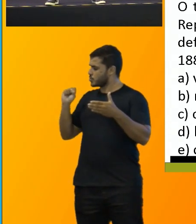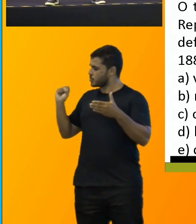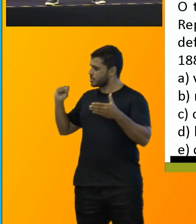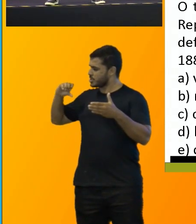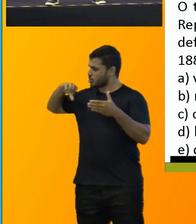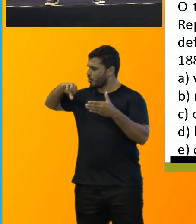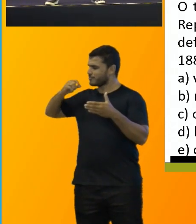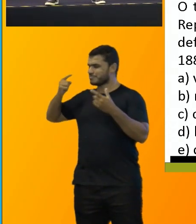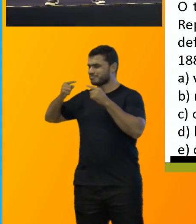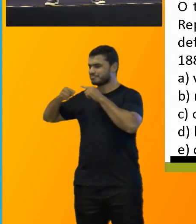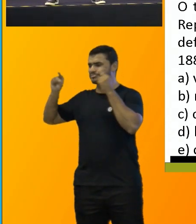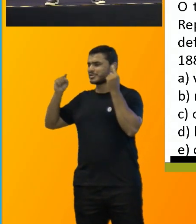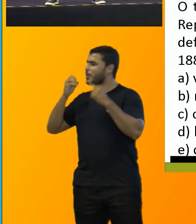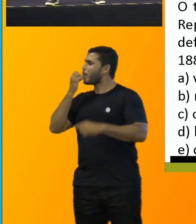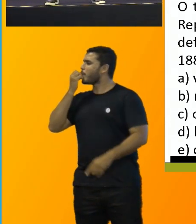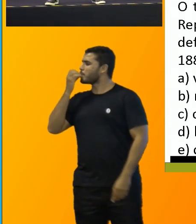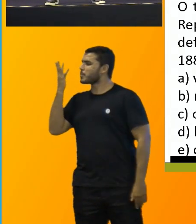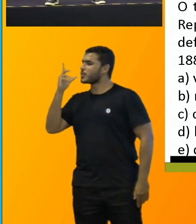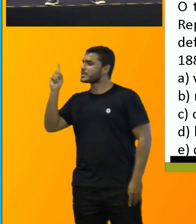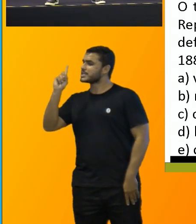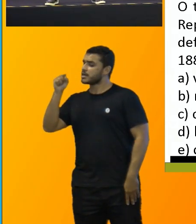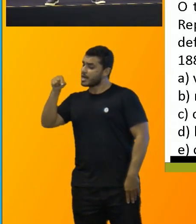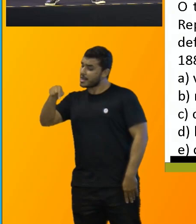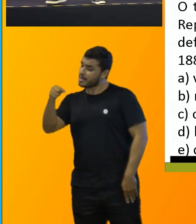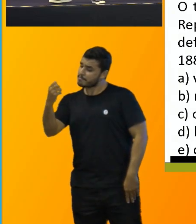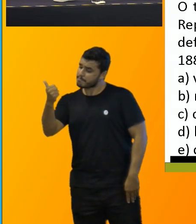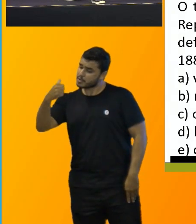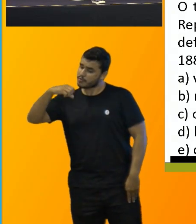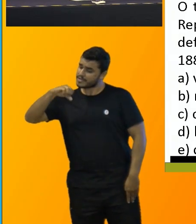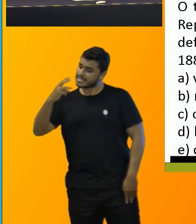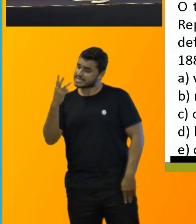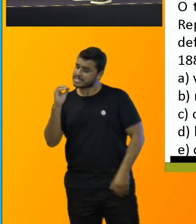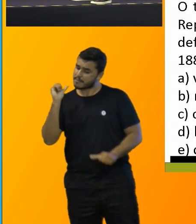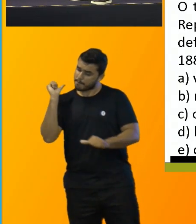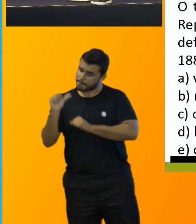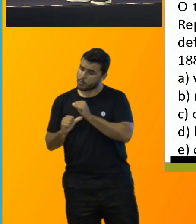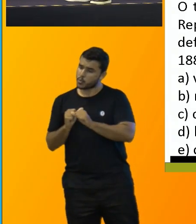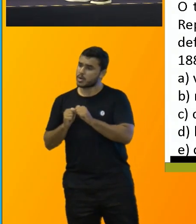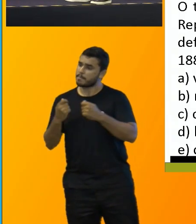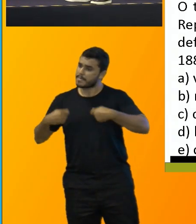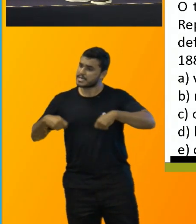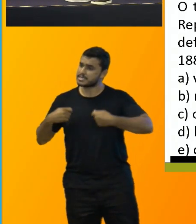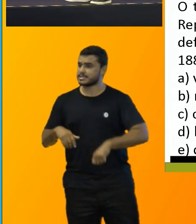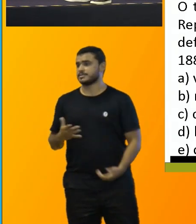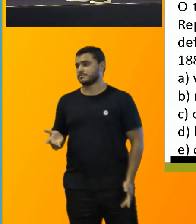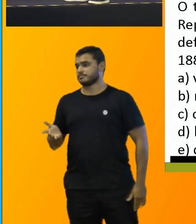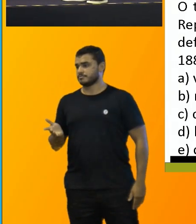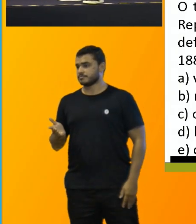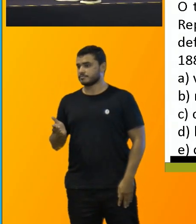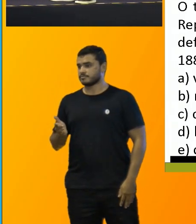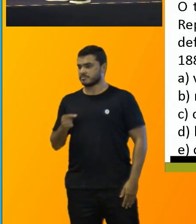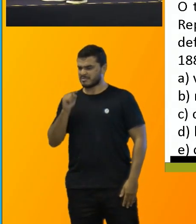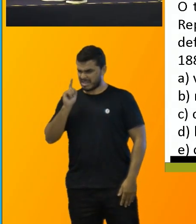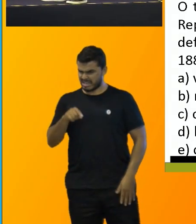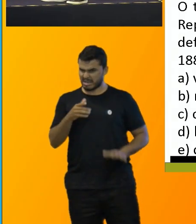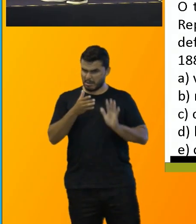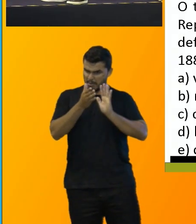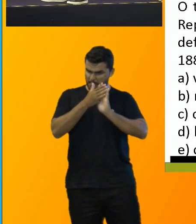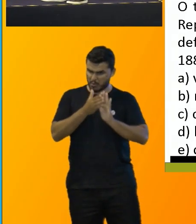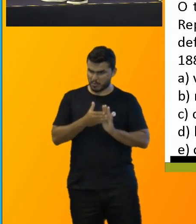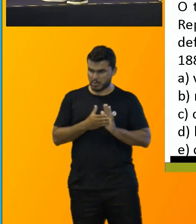melhorar. Então o que veio antes de mim não estava legal. Será que foi valorizar as propostas